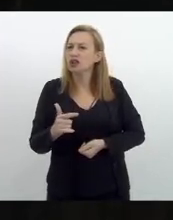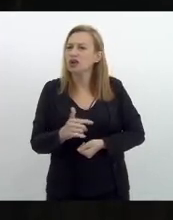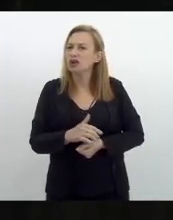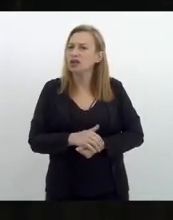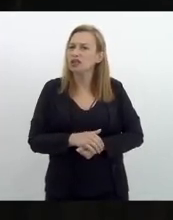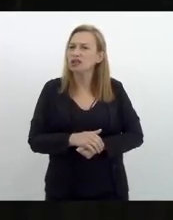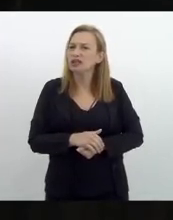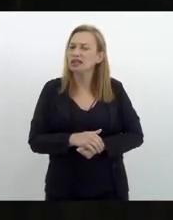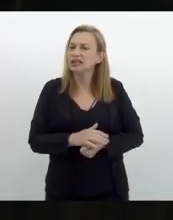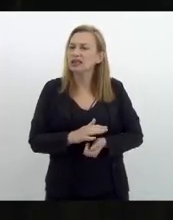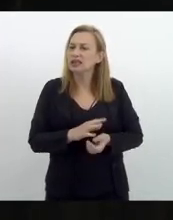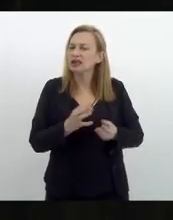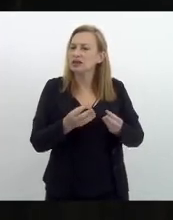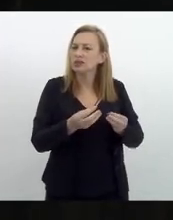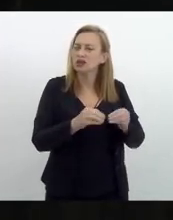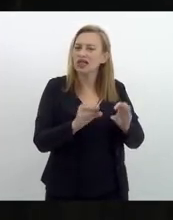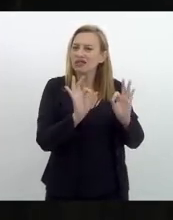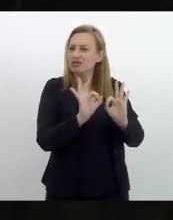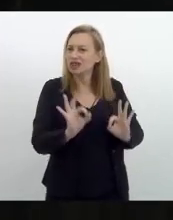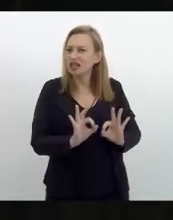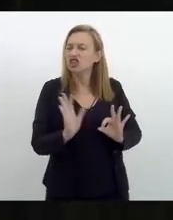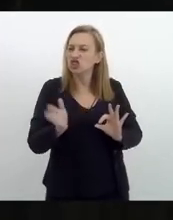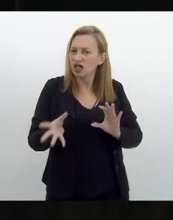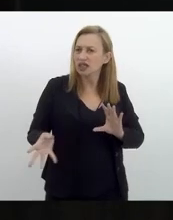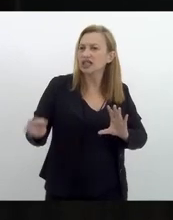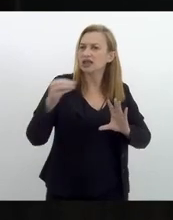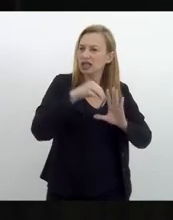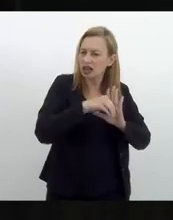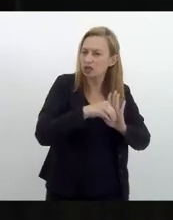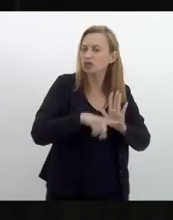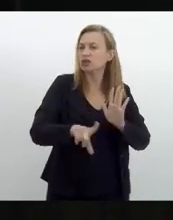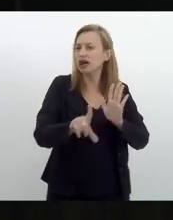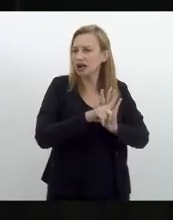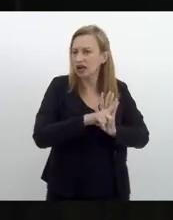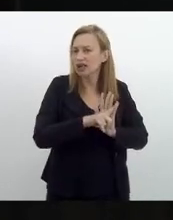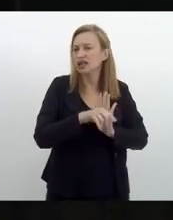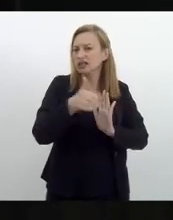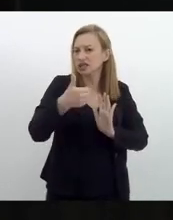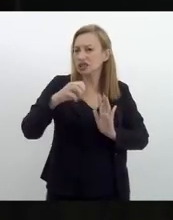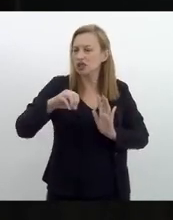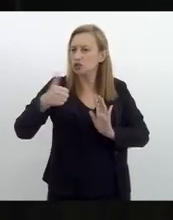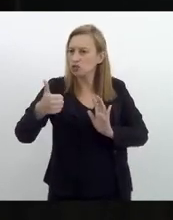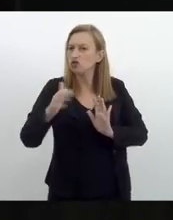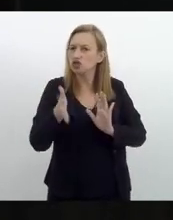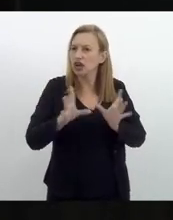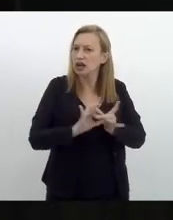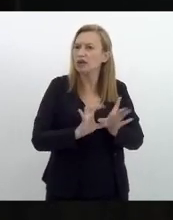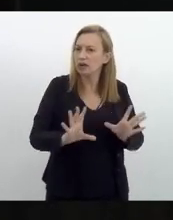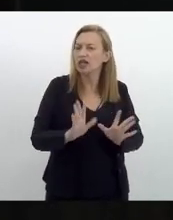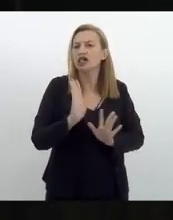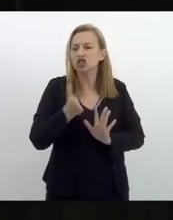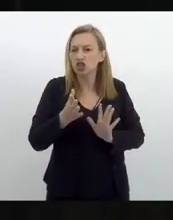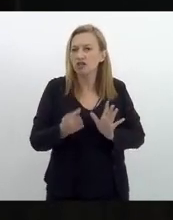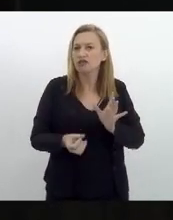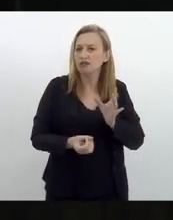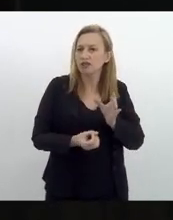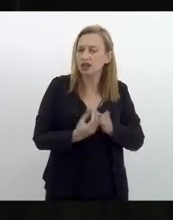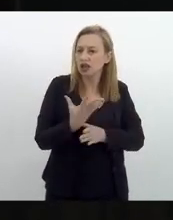Nenhum empecilho já está assim na lei. Inclusive, na lei que nós votamos e a lei 101 já permite. Já fizemos, inclusive,